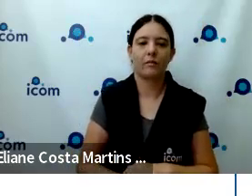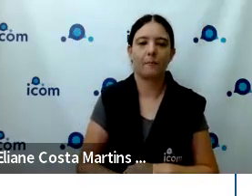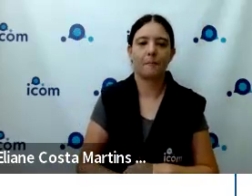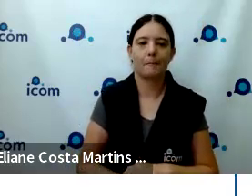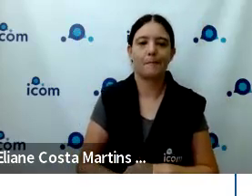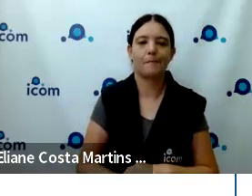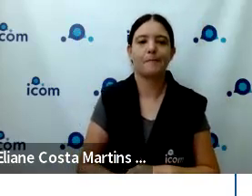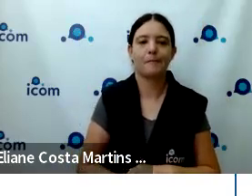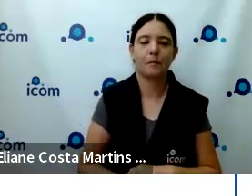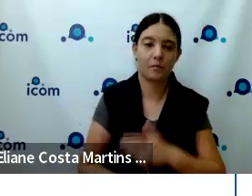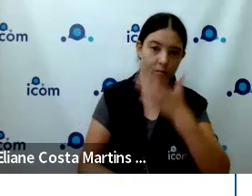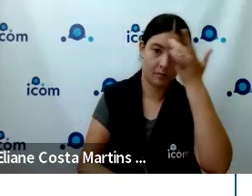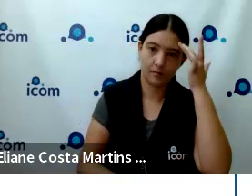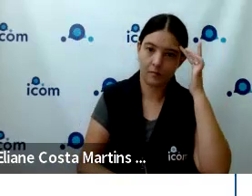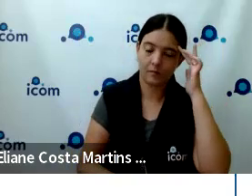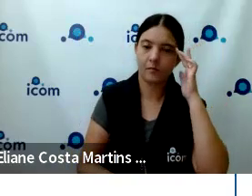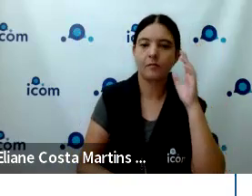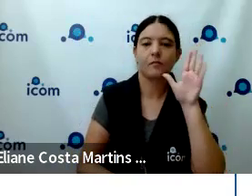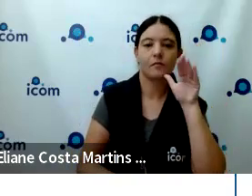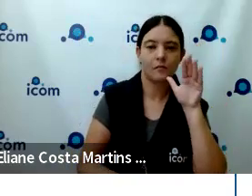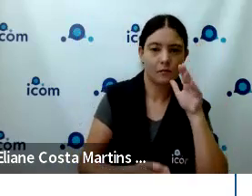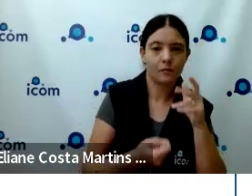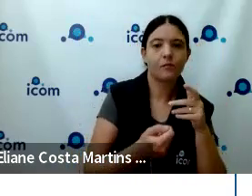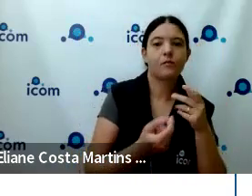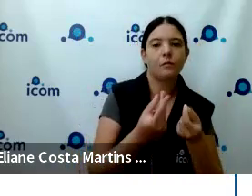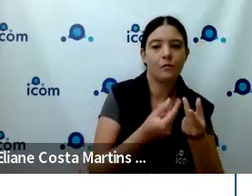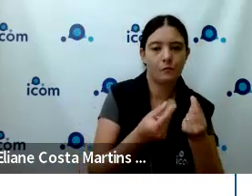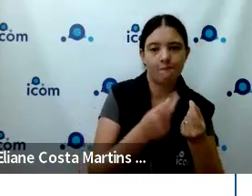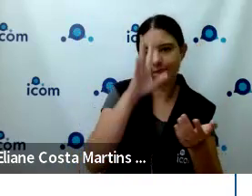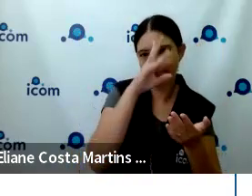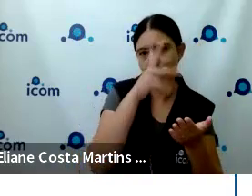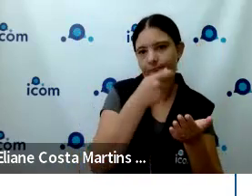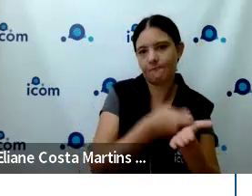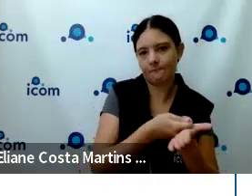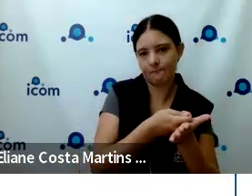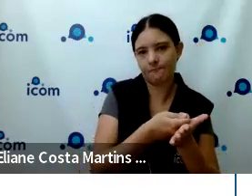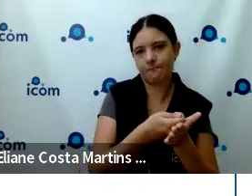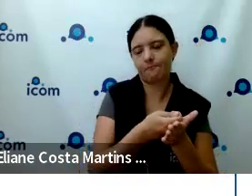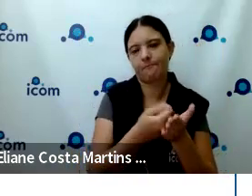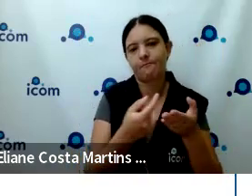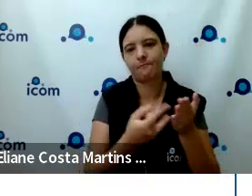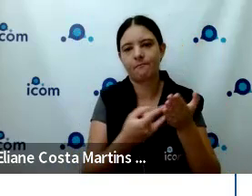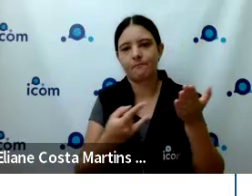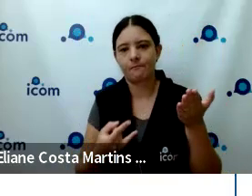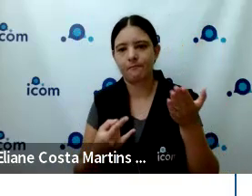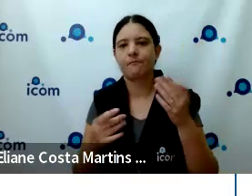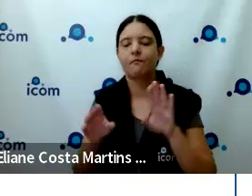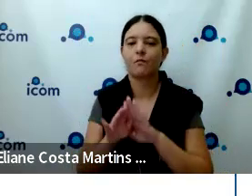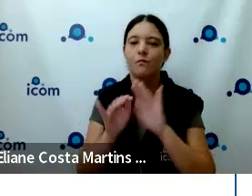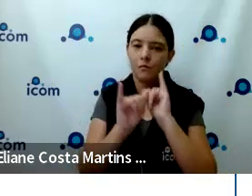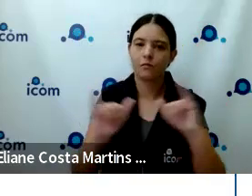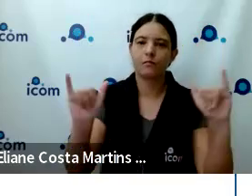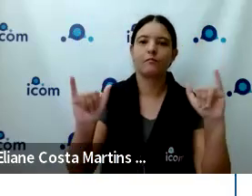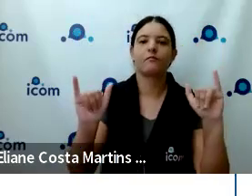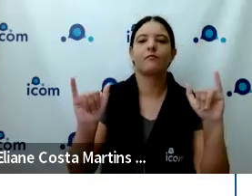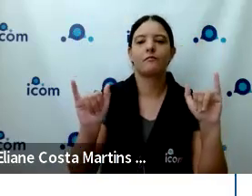O funcionário das finanças decide sobre esta declaração e emite uma notificação